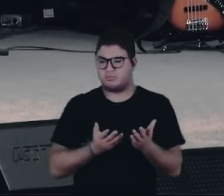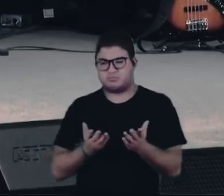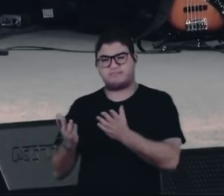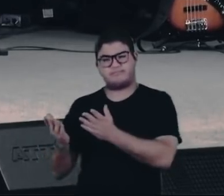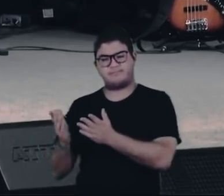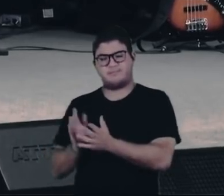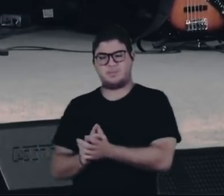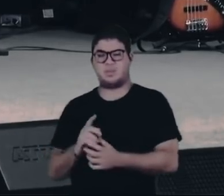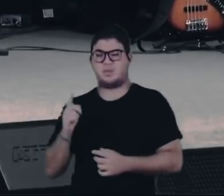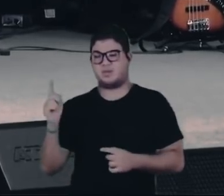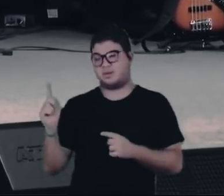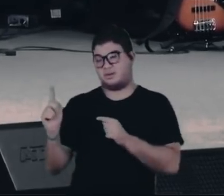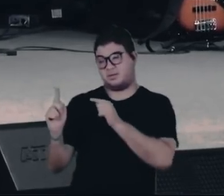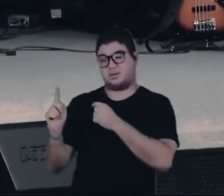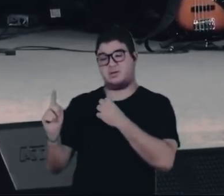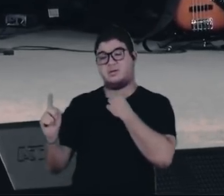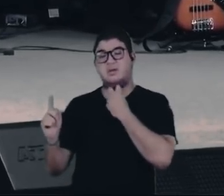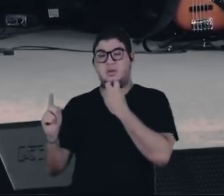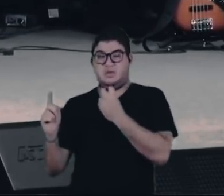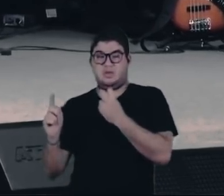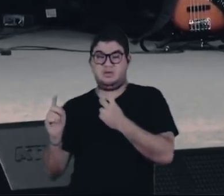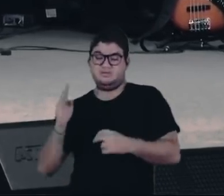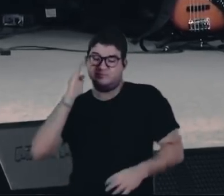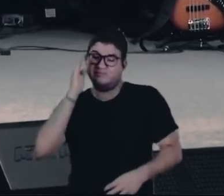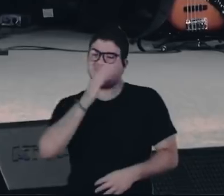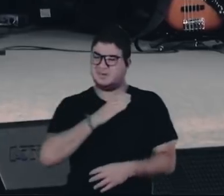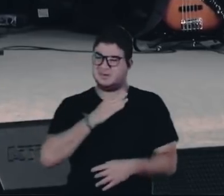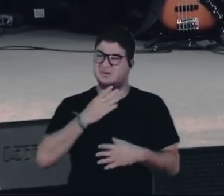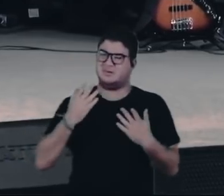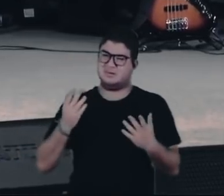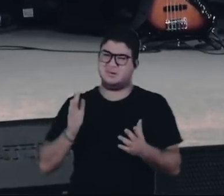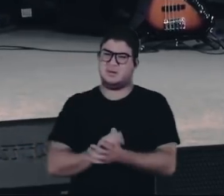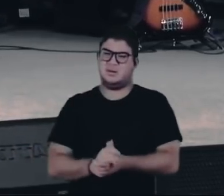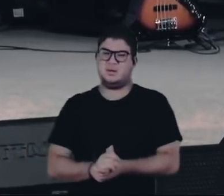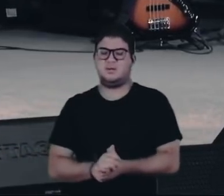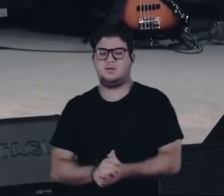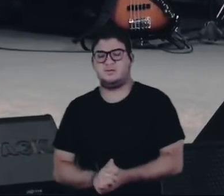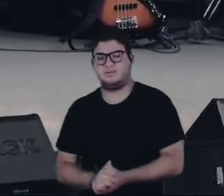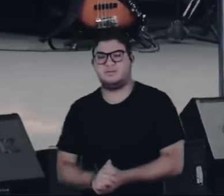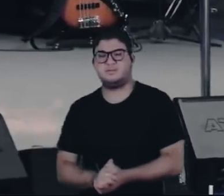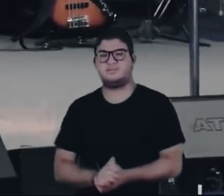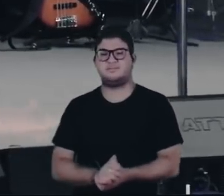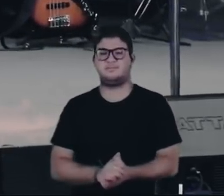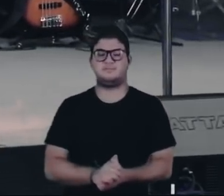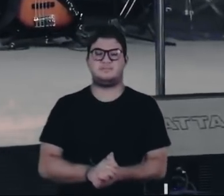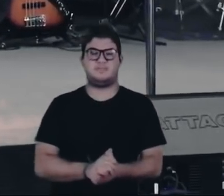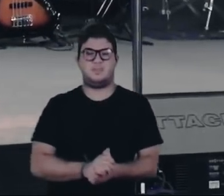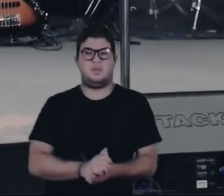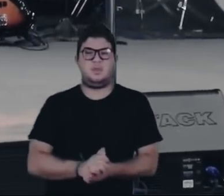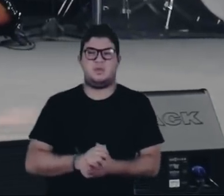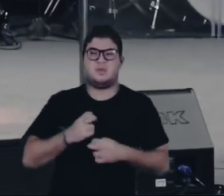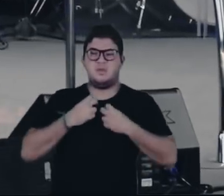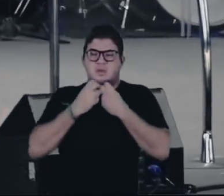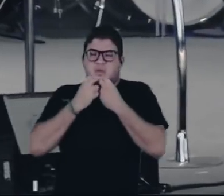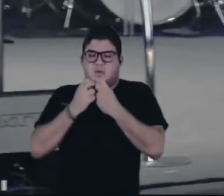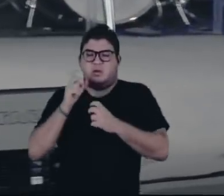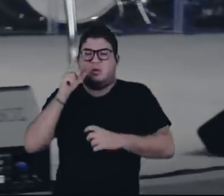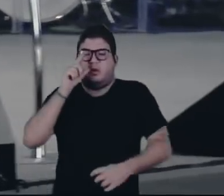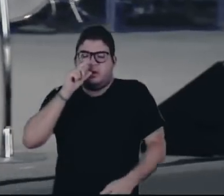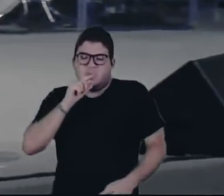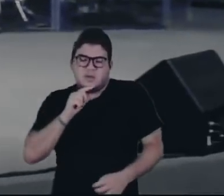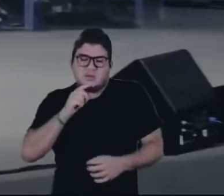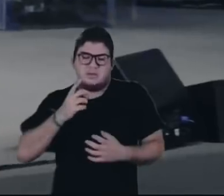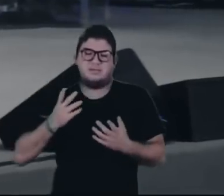O bichinho, infelizmente, ele não tinha esse dom. E a voz dele era um pouco assim, meio presa, sabe? Não saía